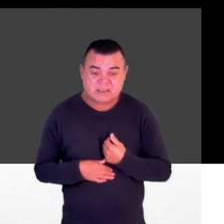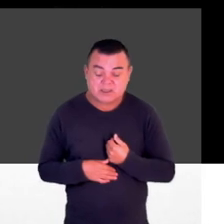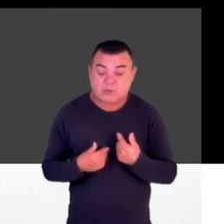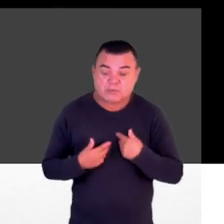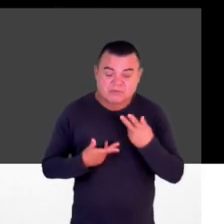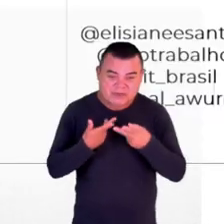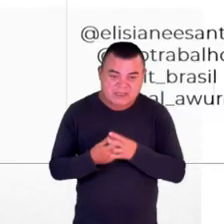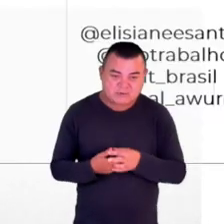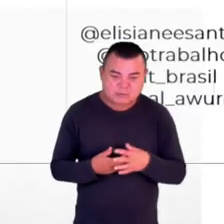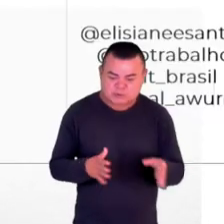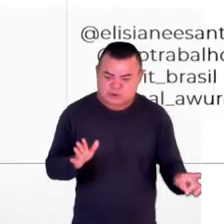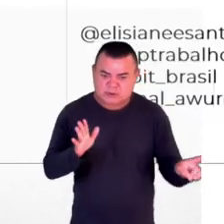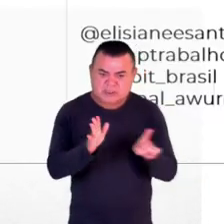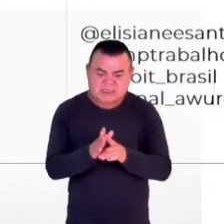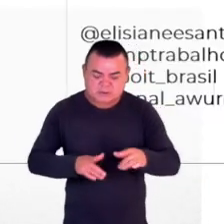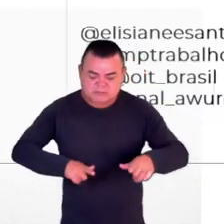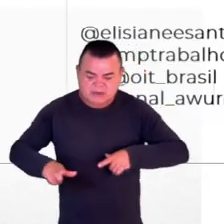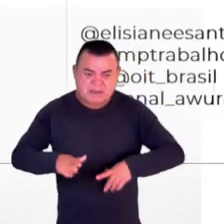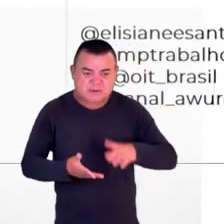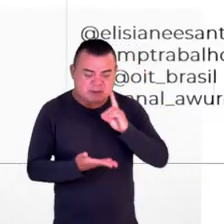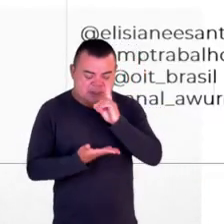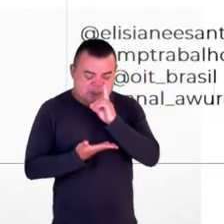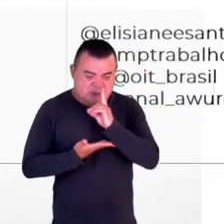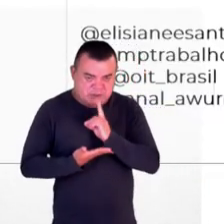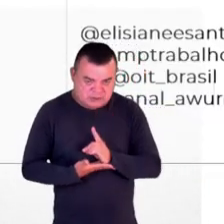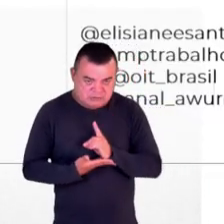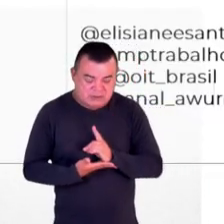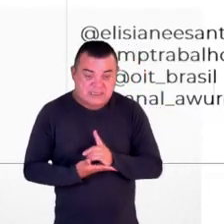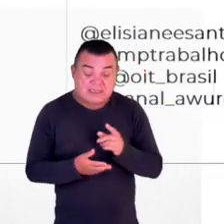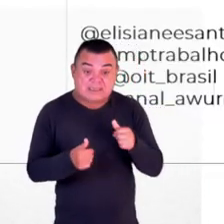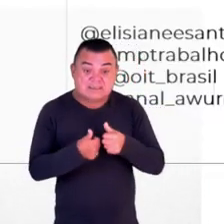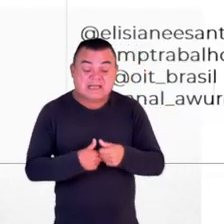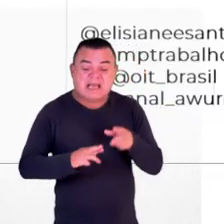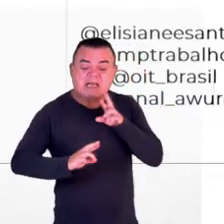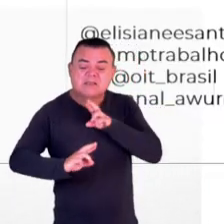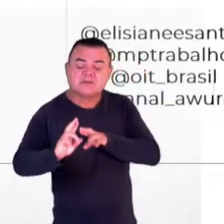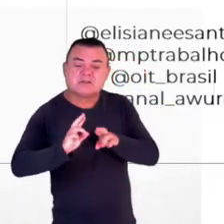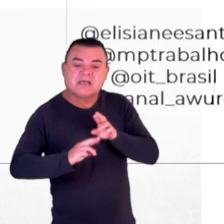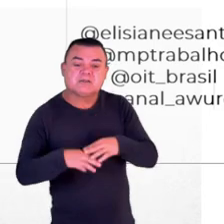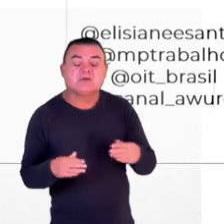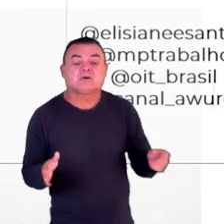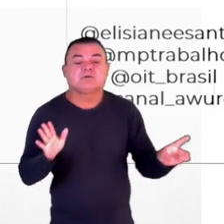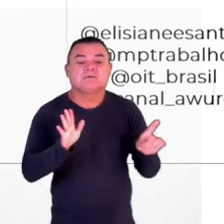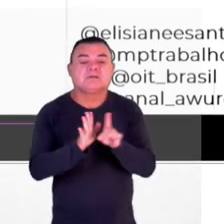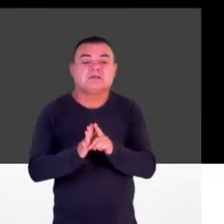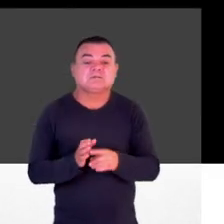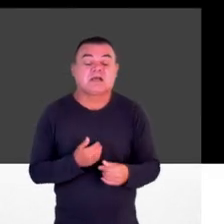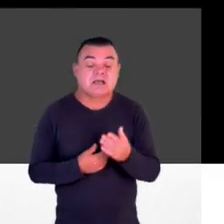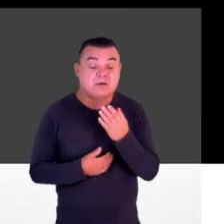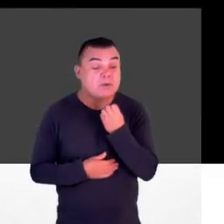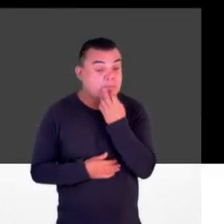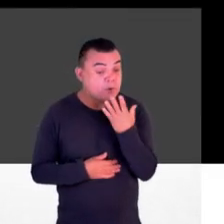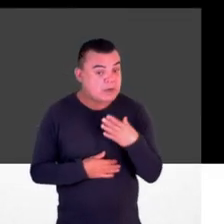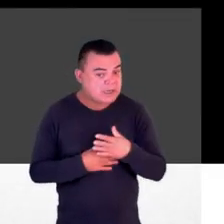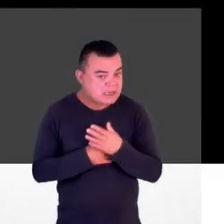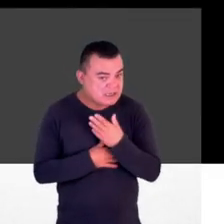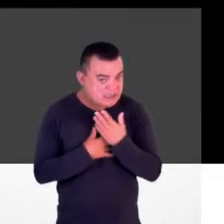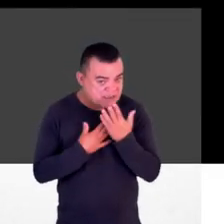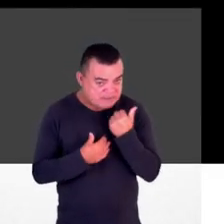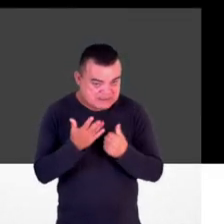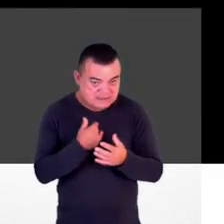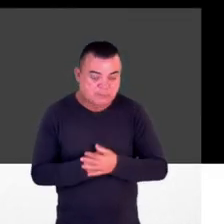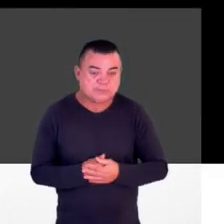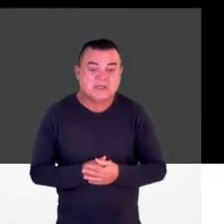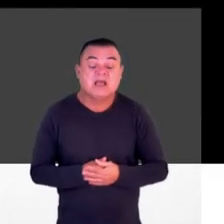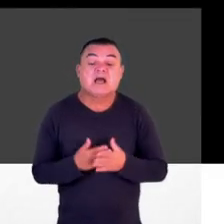Digno eh ele está diretamente relacionado e conectado com o direito à Alimentação adequada né antes de entrar na minha apresentação Vou fazer minha